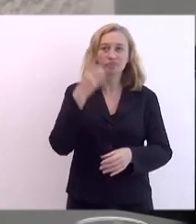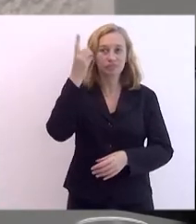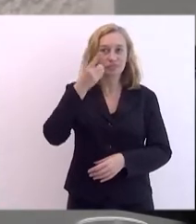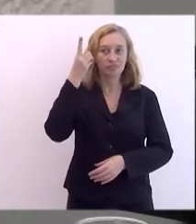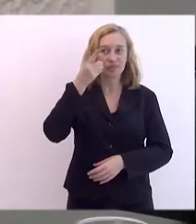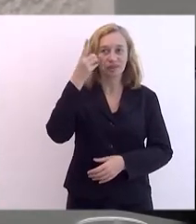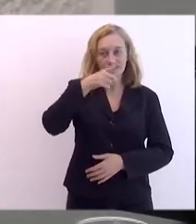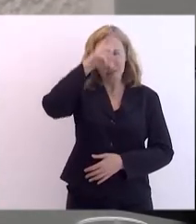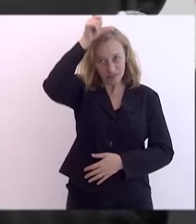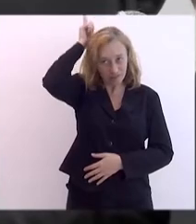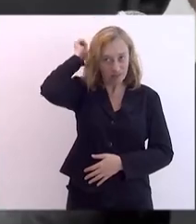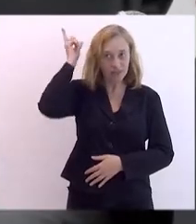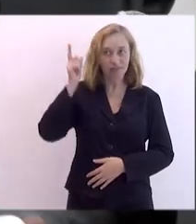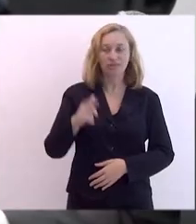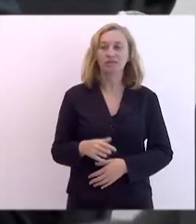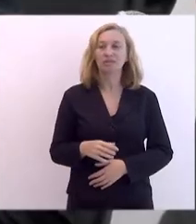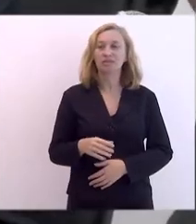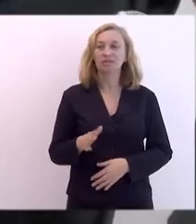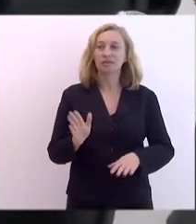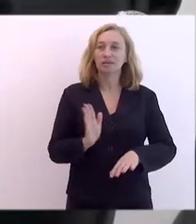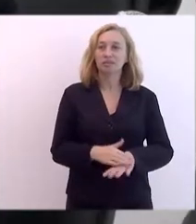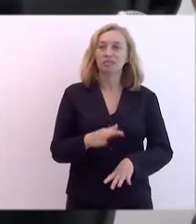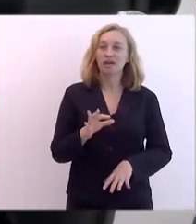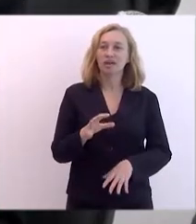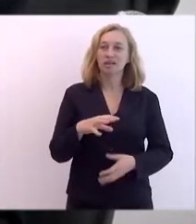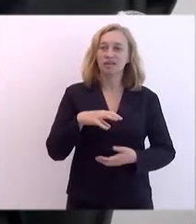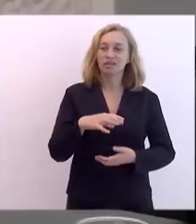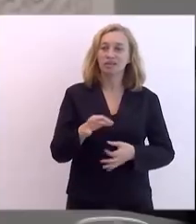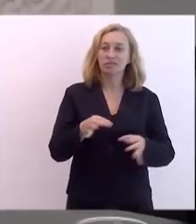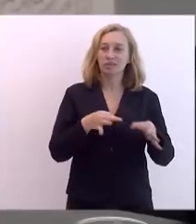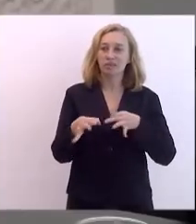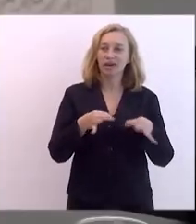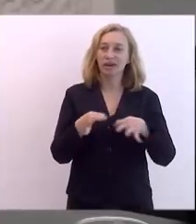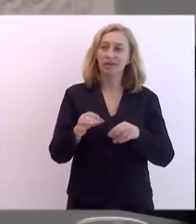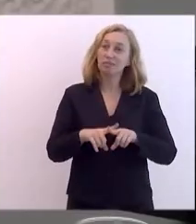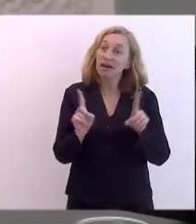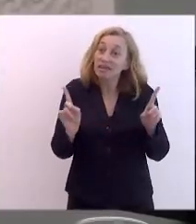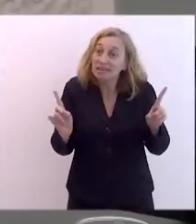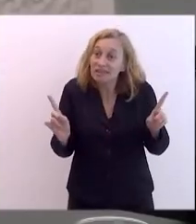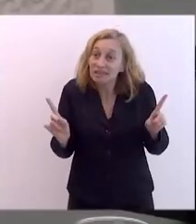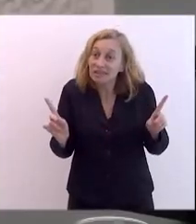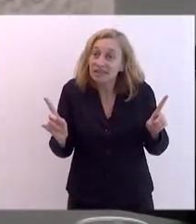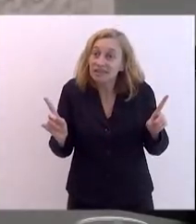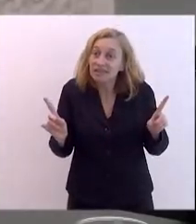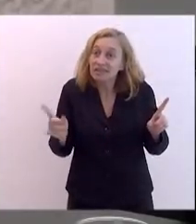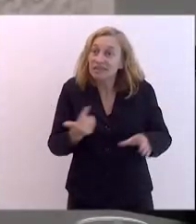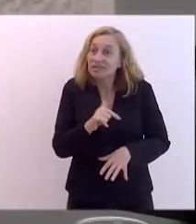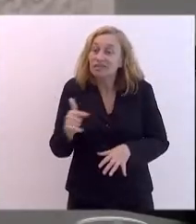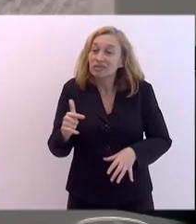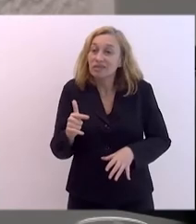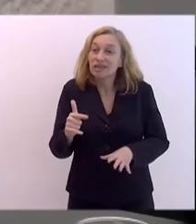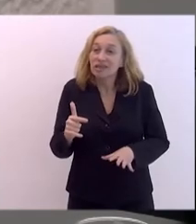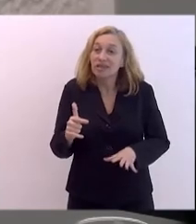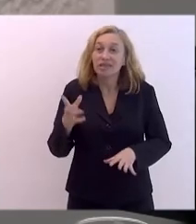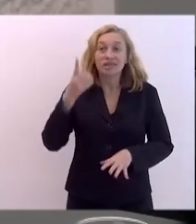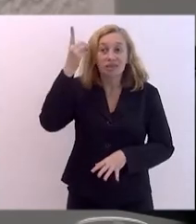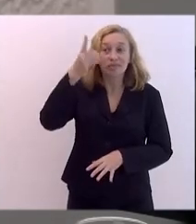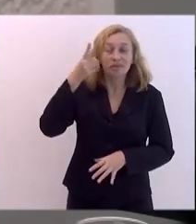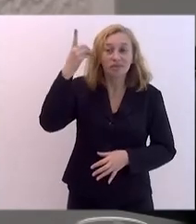Paulo, que eu acho que é o deputado mais preparado para estar no TCE. O meu também. Mas, não tendo o deputado Luiz Paulo,